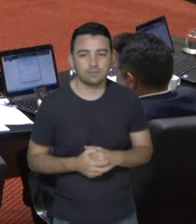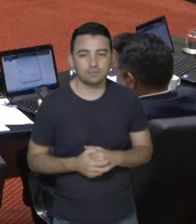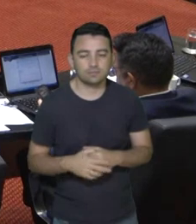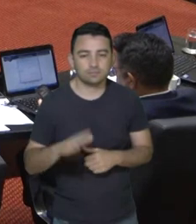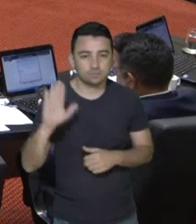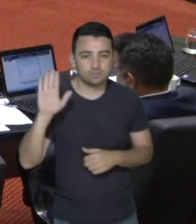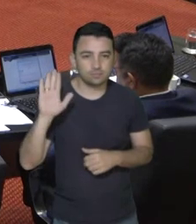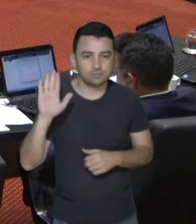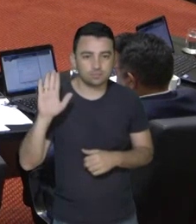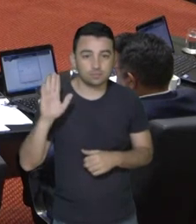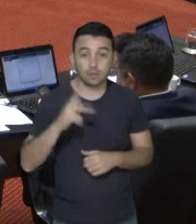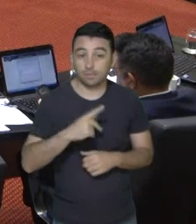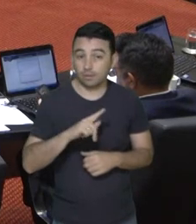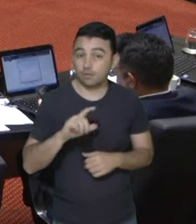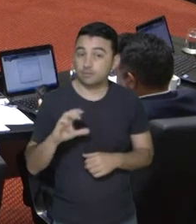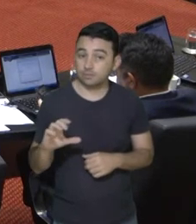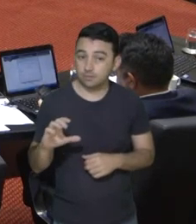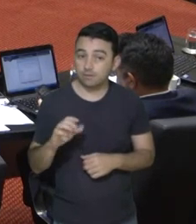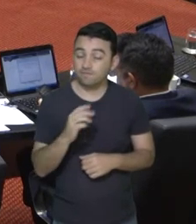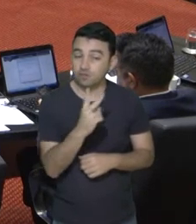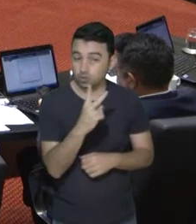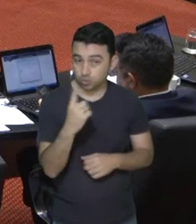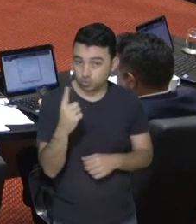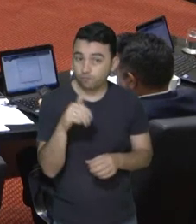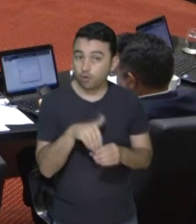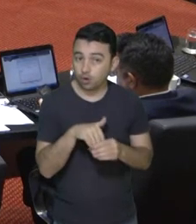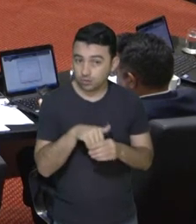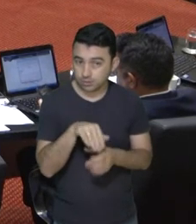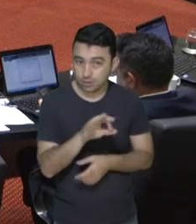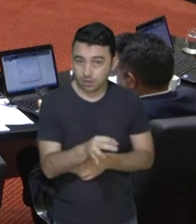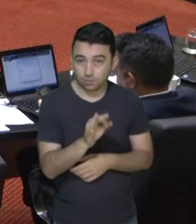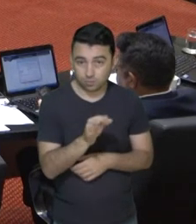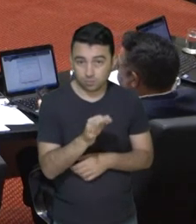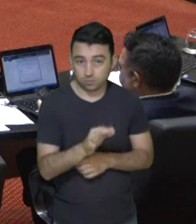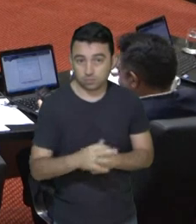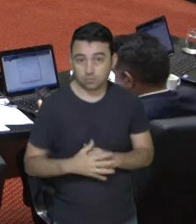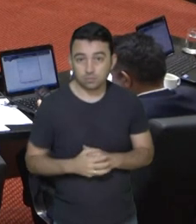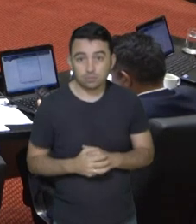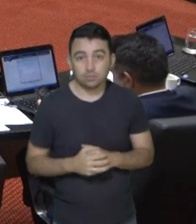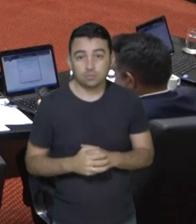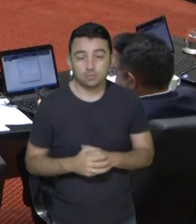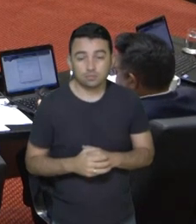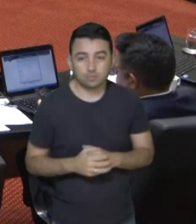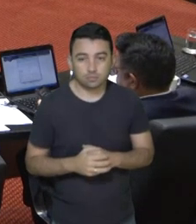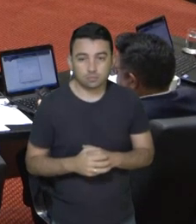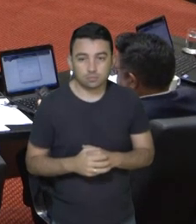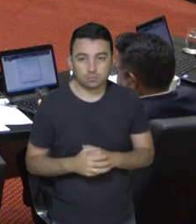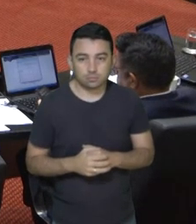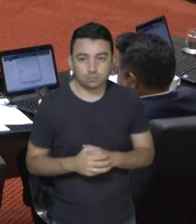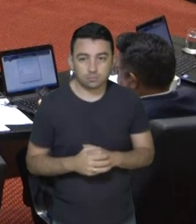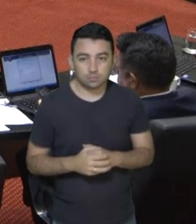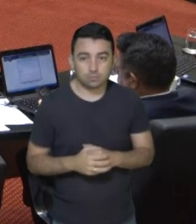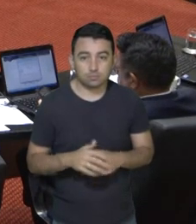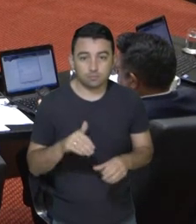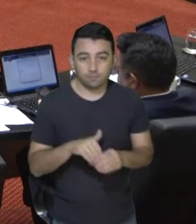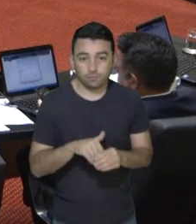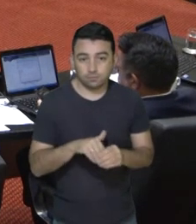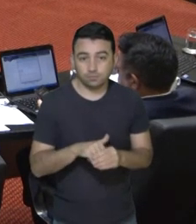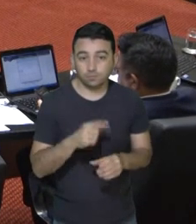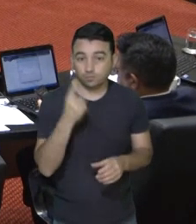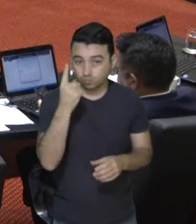É PLC, nós precisamos ter 21 votos, certo? Precisamos 21. 21 votos. Sim, 21. Voto 1 que